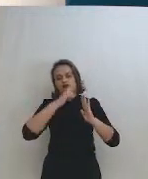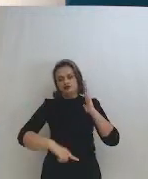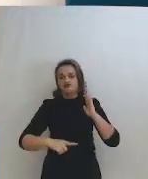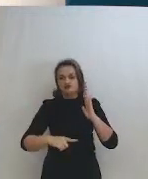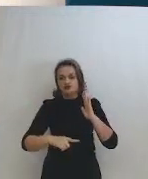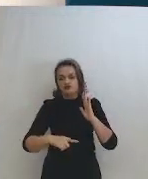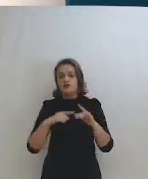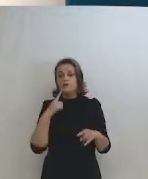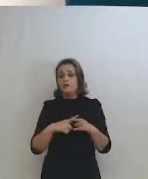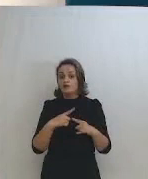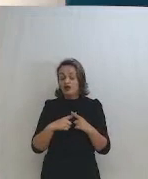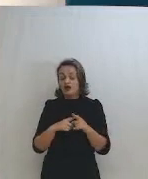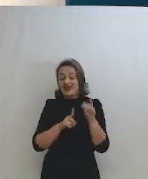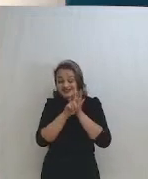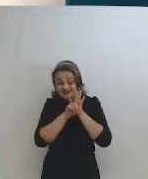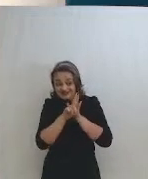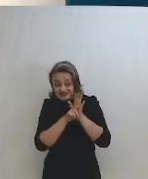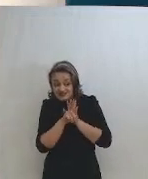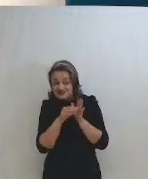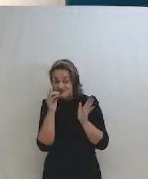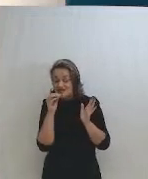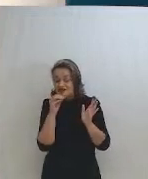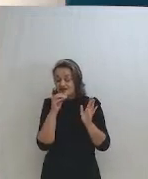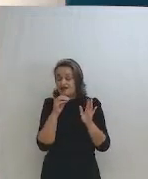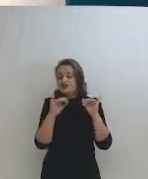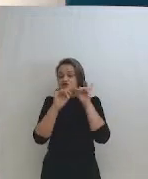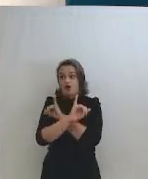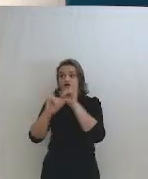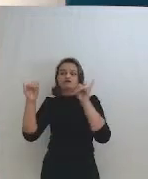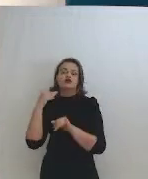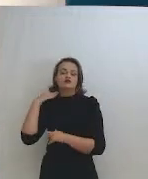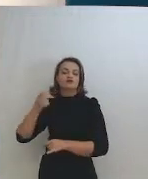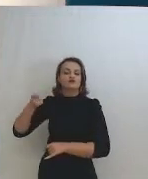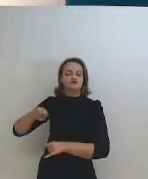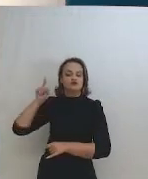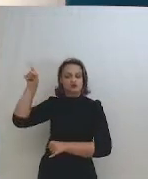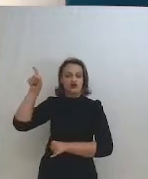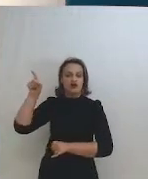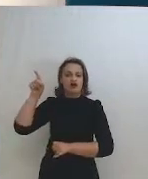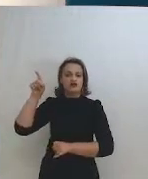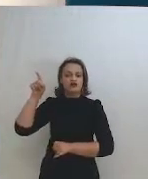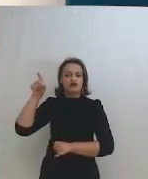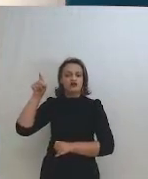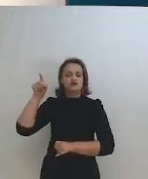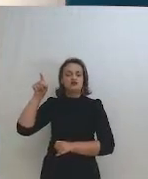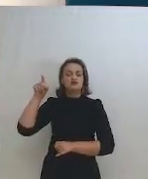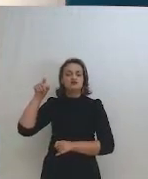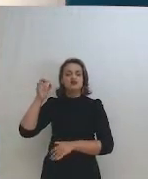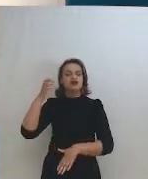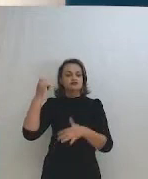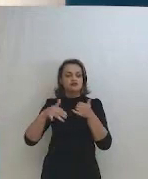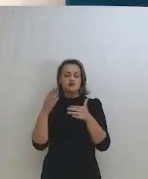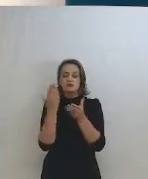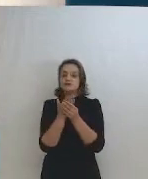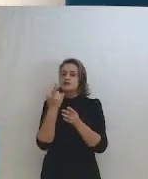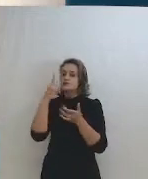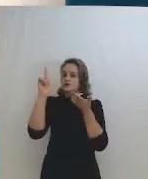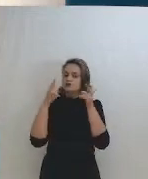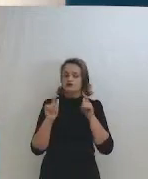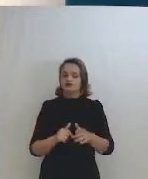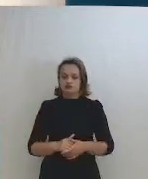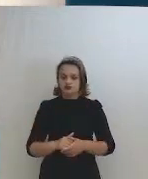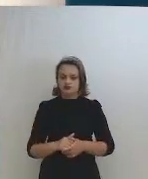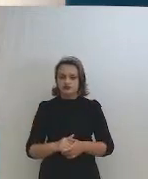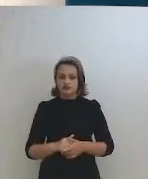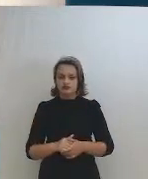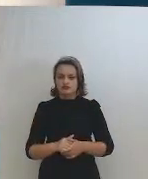revisão proferida pelo juiz do ACO se presta a justificar qualquer outro processo. Eis que a expressão, mais uma